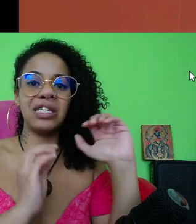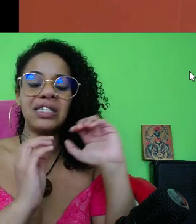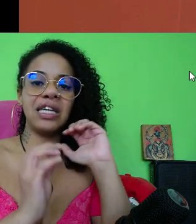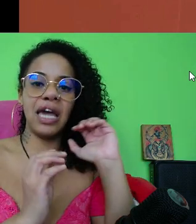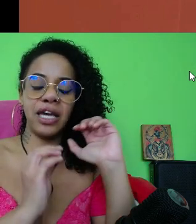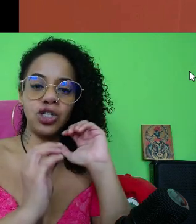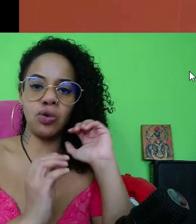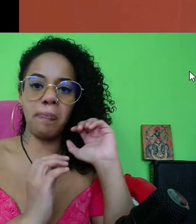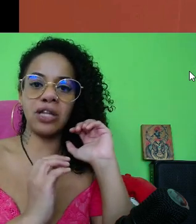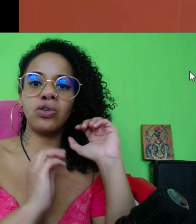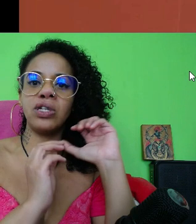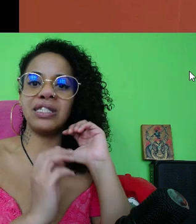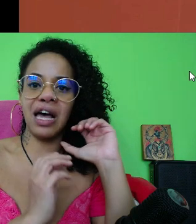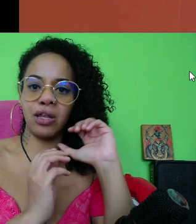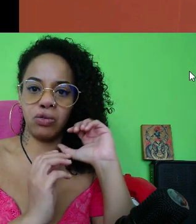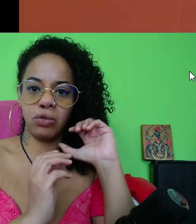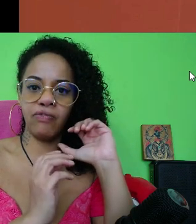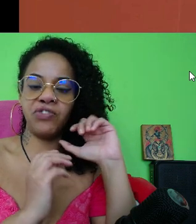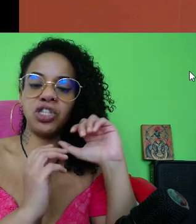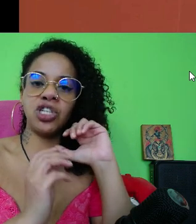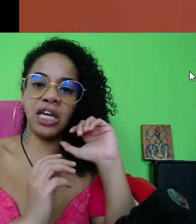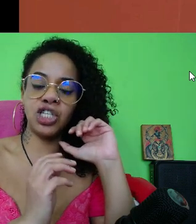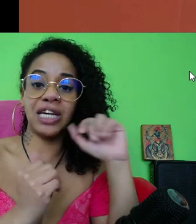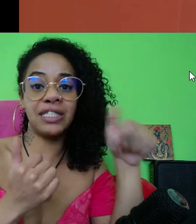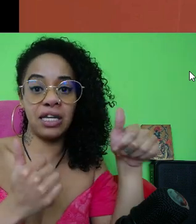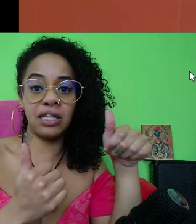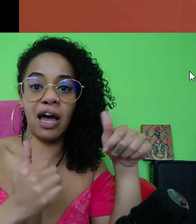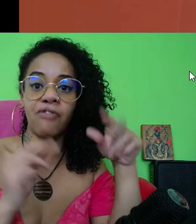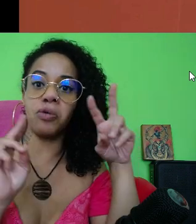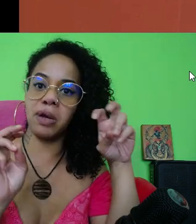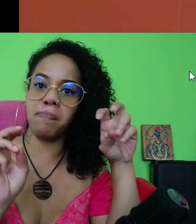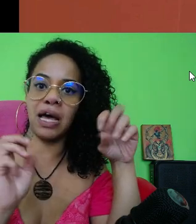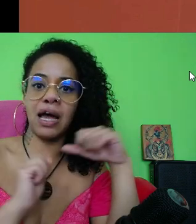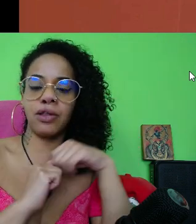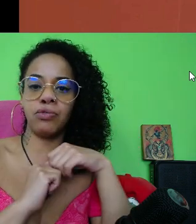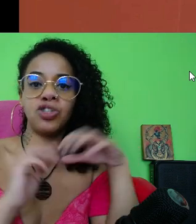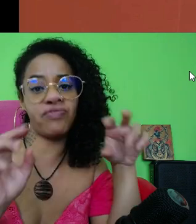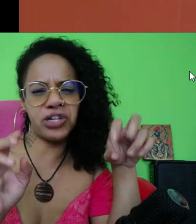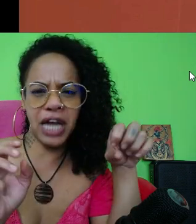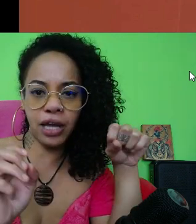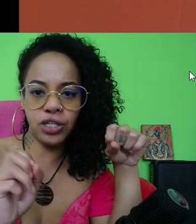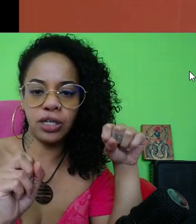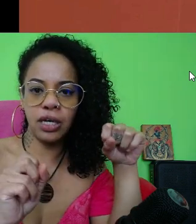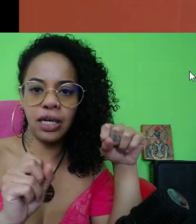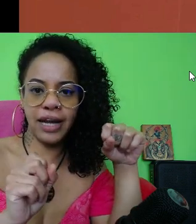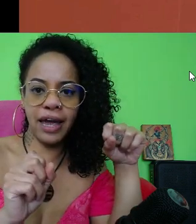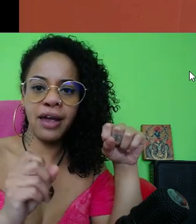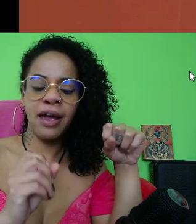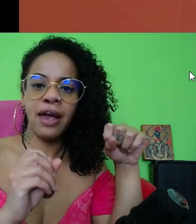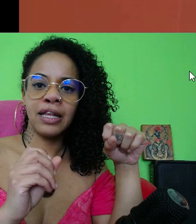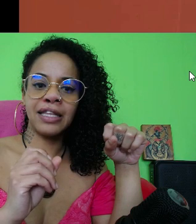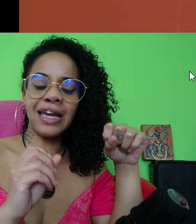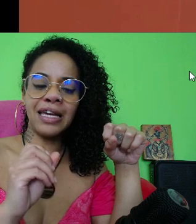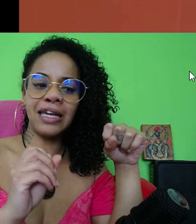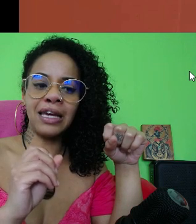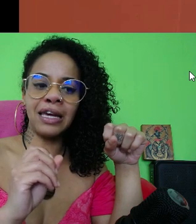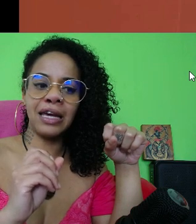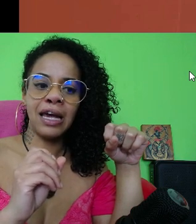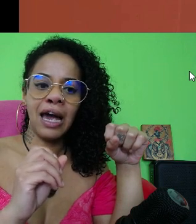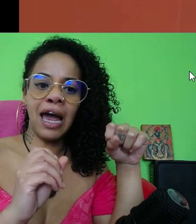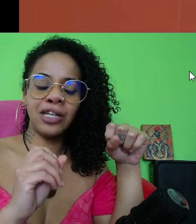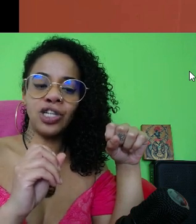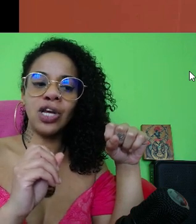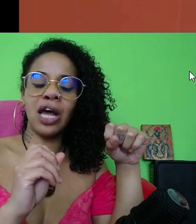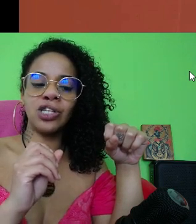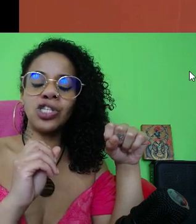não tá dentro desse eixo padronizado vigente aceitável preparado de verdade né tem que